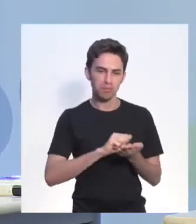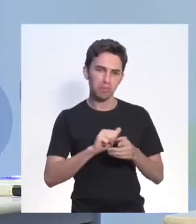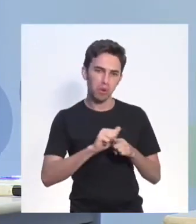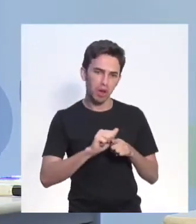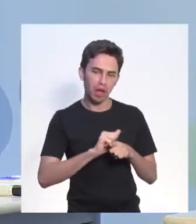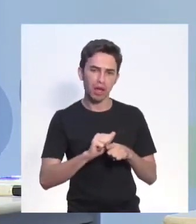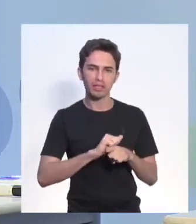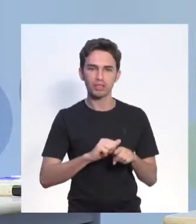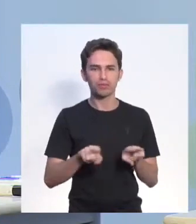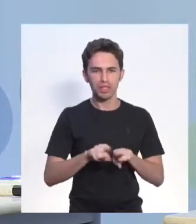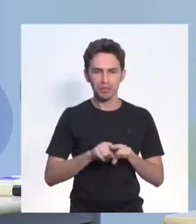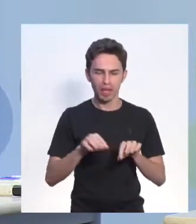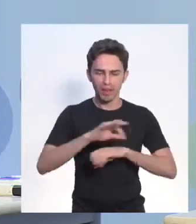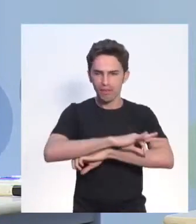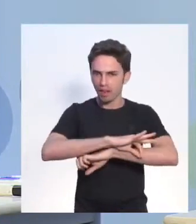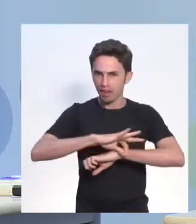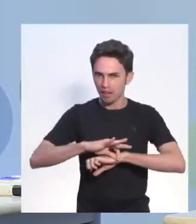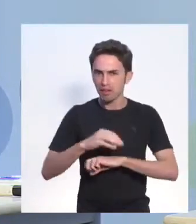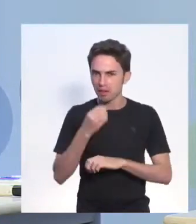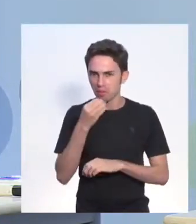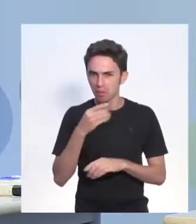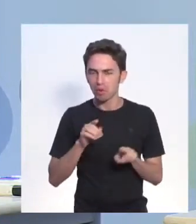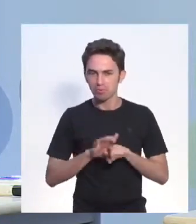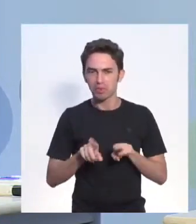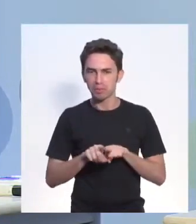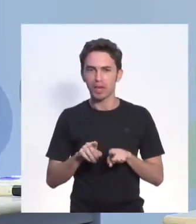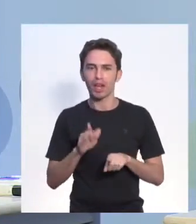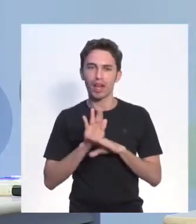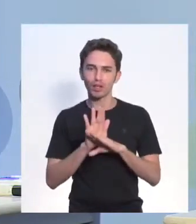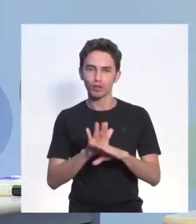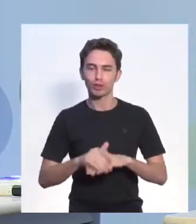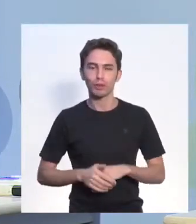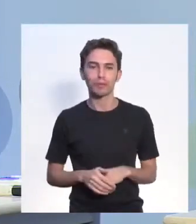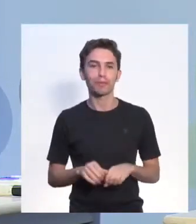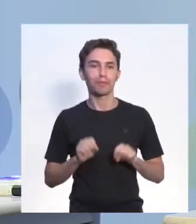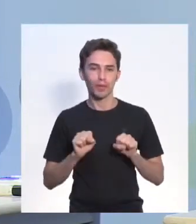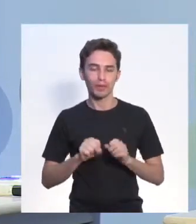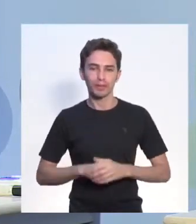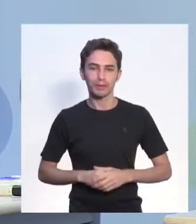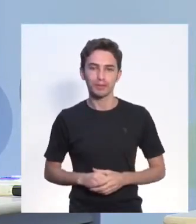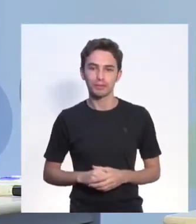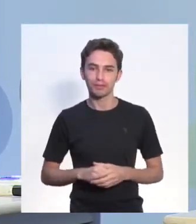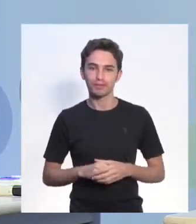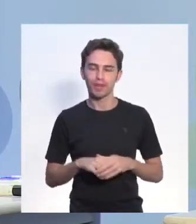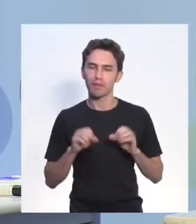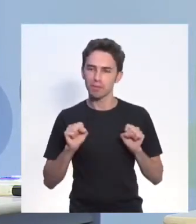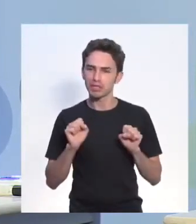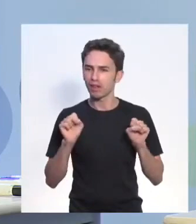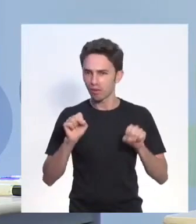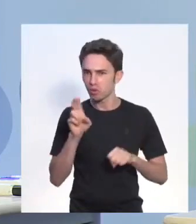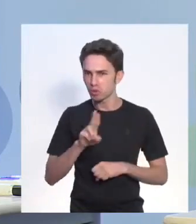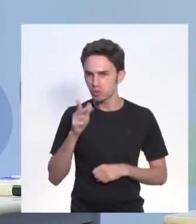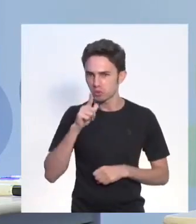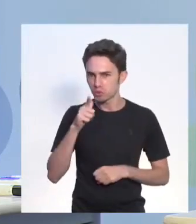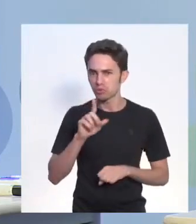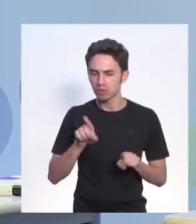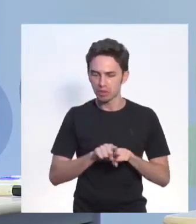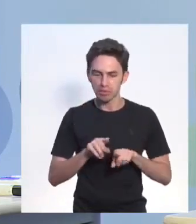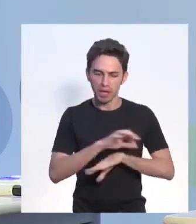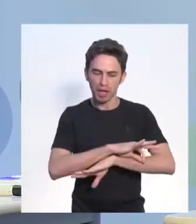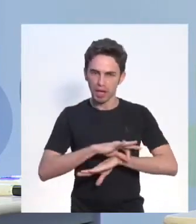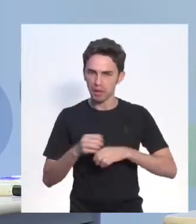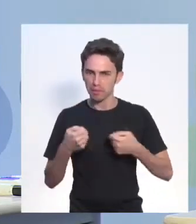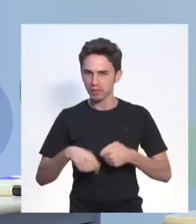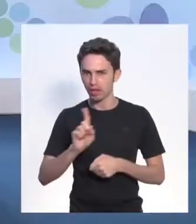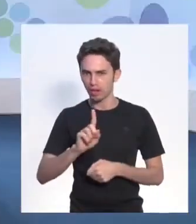quiser uma reguinha também para copiar a figura e ficar bonitinha no seu caderno, você pode separar uma reguinha também, tá? Mas dá para fazer sem a reguinha. Conto com a